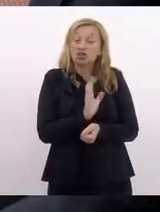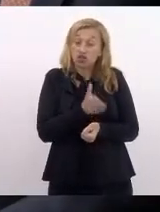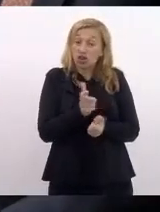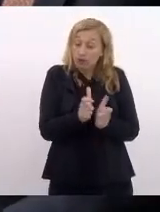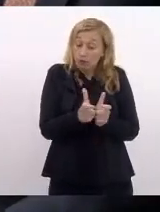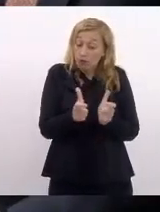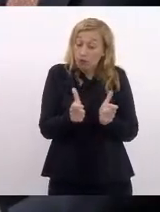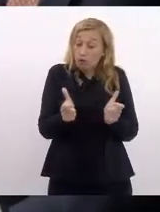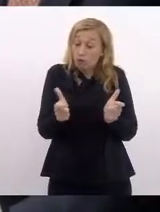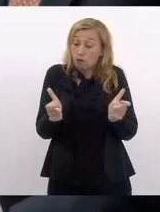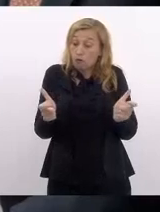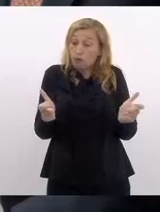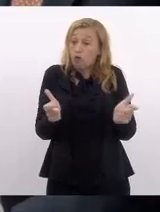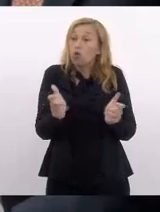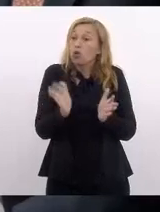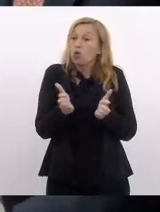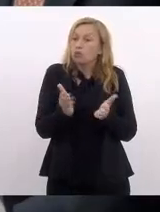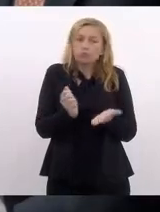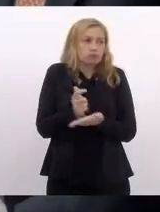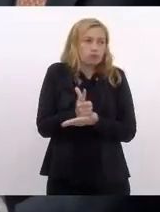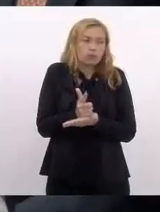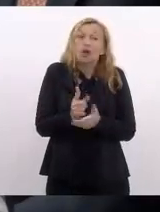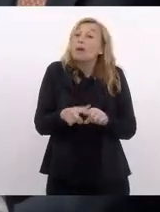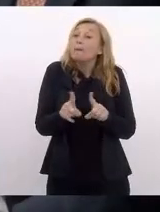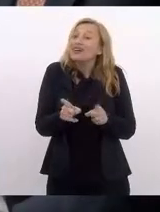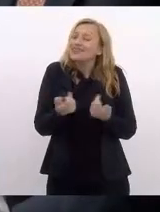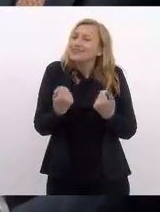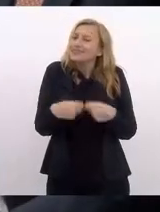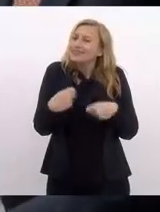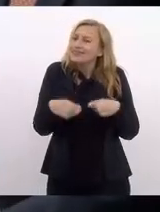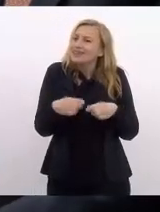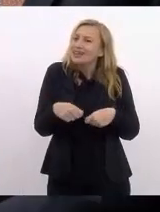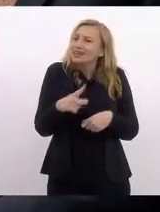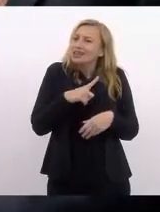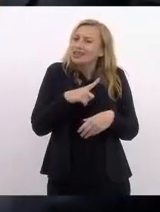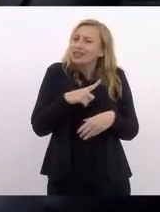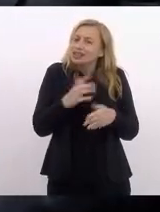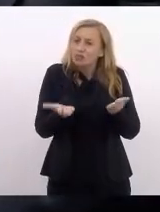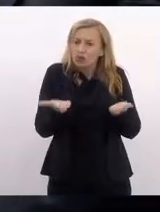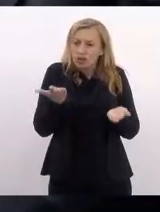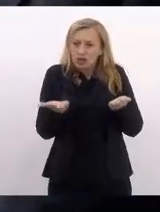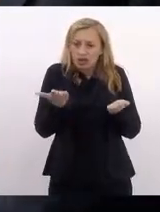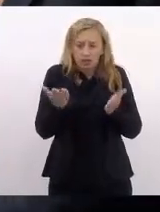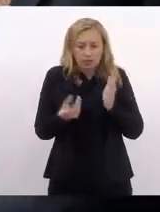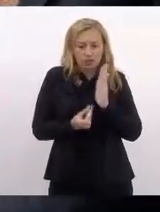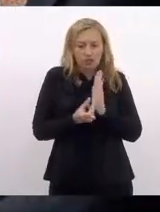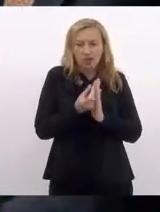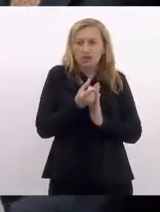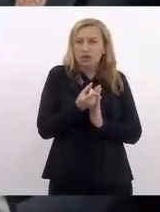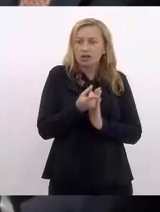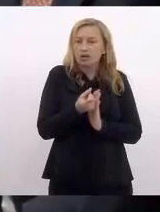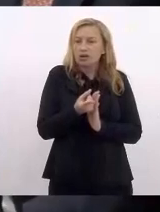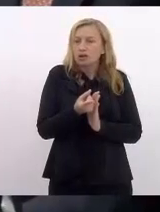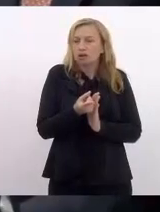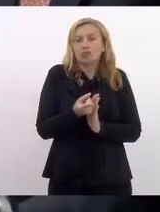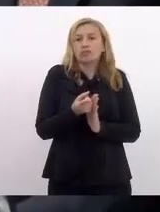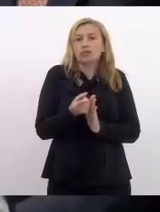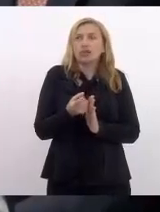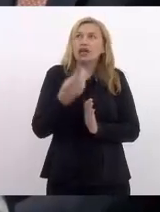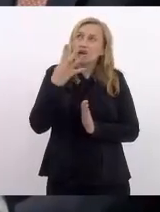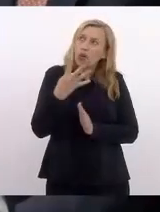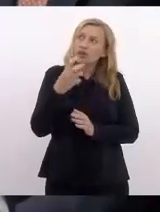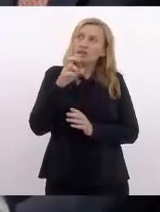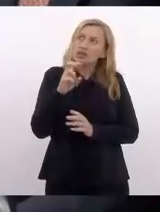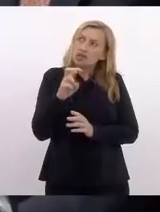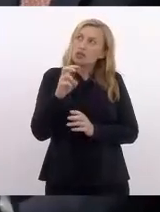já é enorme o tanto hoje nós paga dívida a necessidade que nós tenhamos um mínimo de Equilíbrio financeiro para que não haja daqui